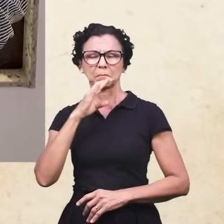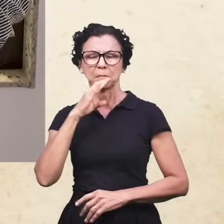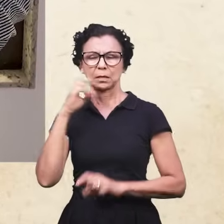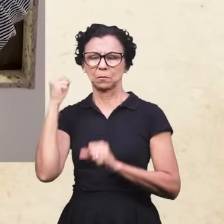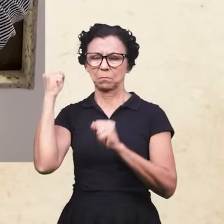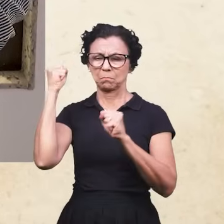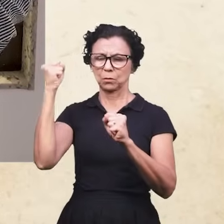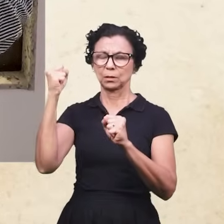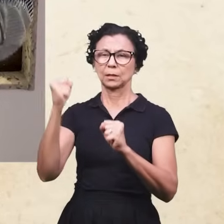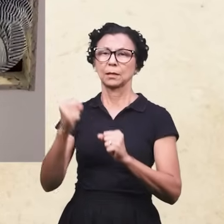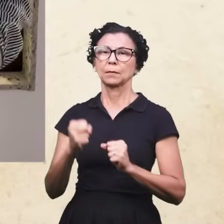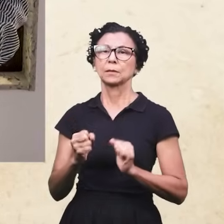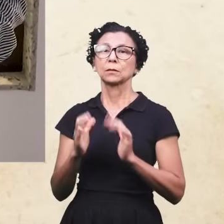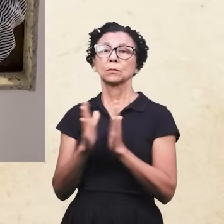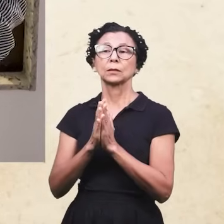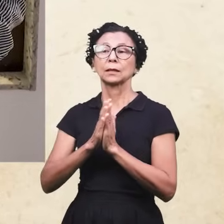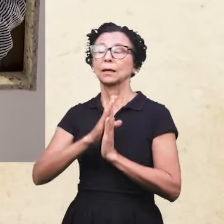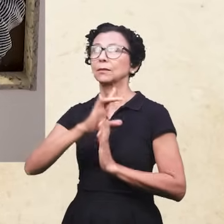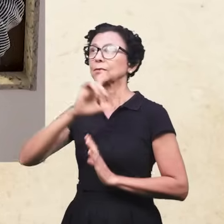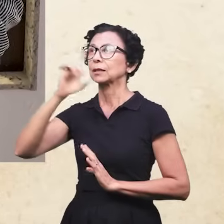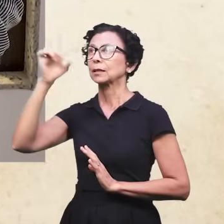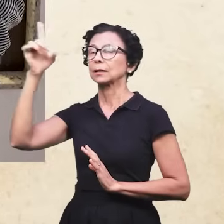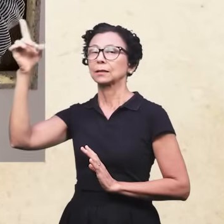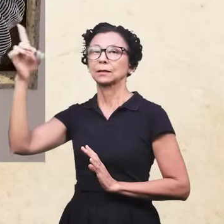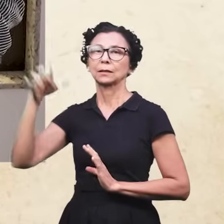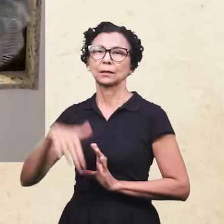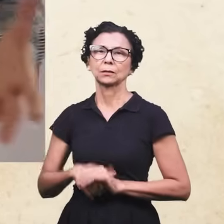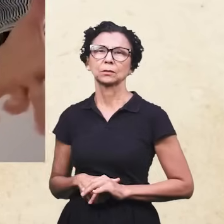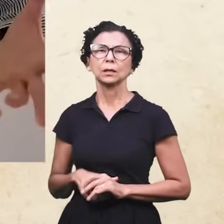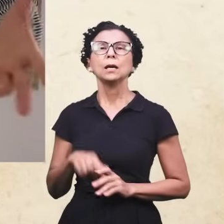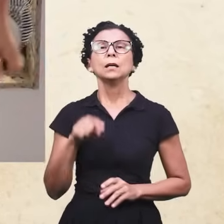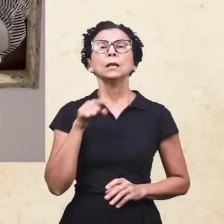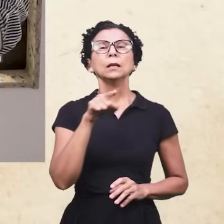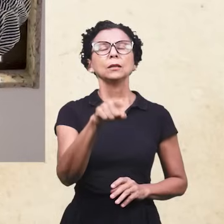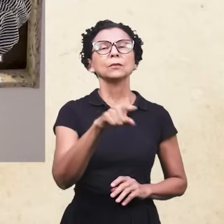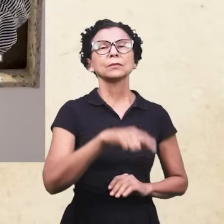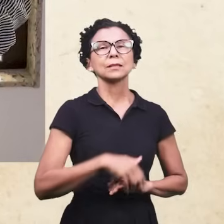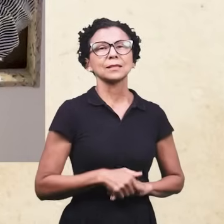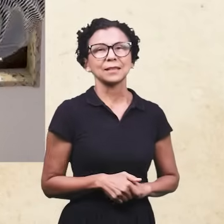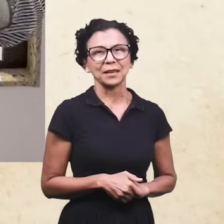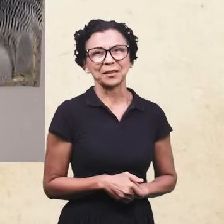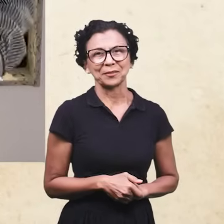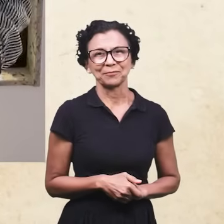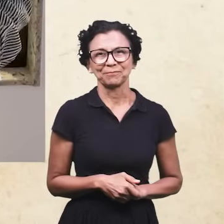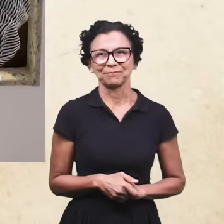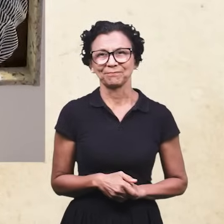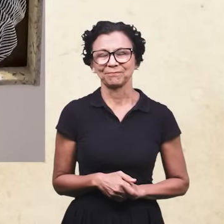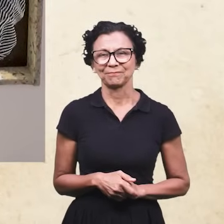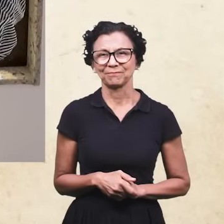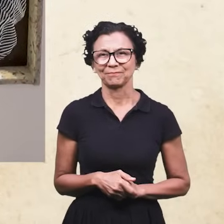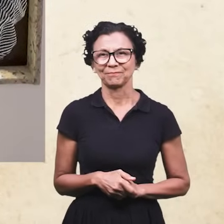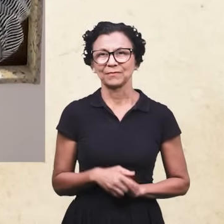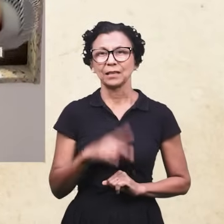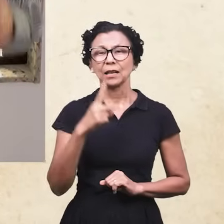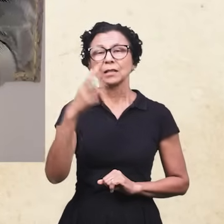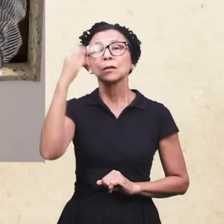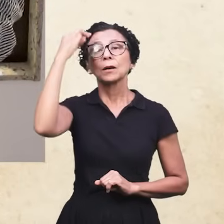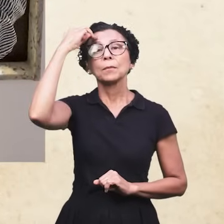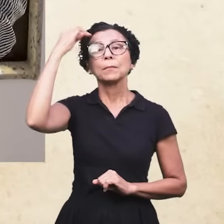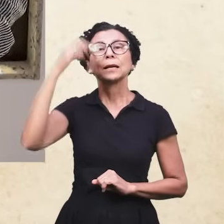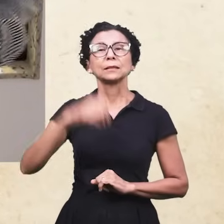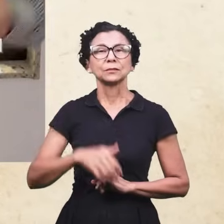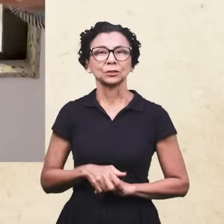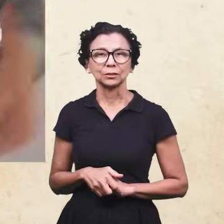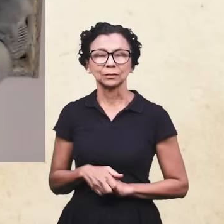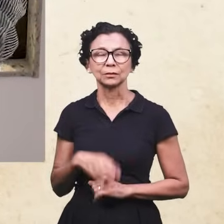conhecimento, ele buscava isso no Senhor. E onde você está buscando colocar sua mente em ordem? É no